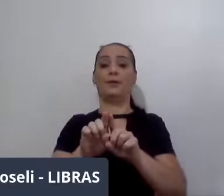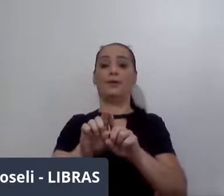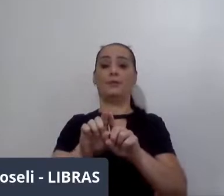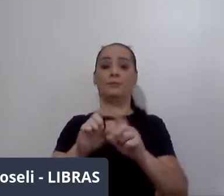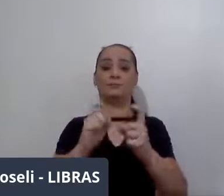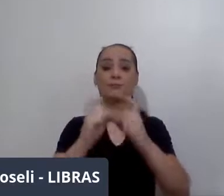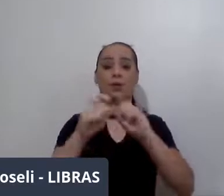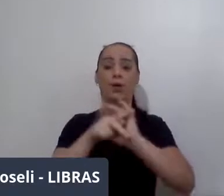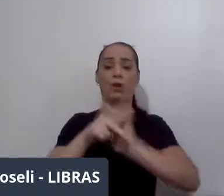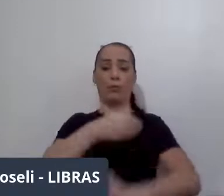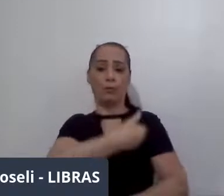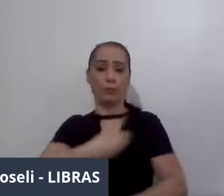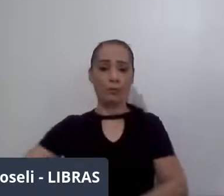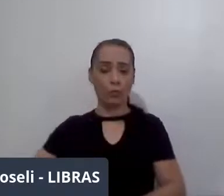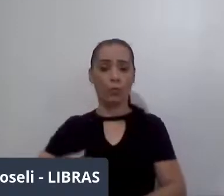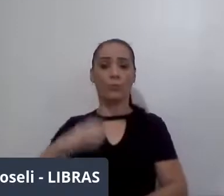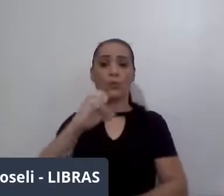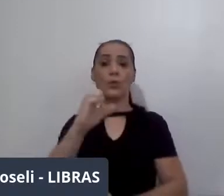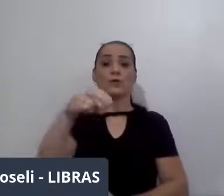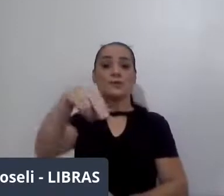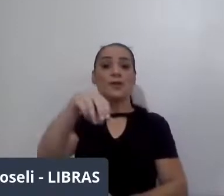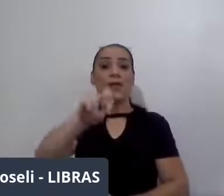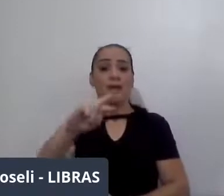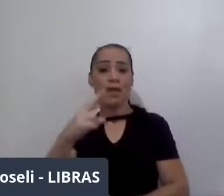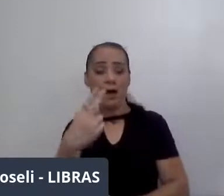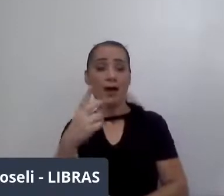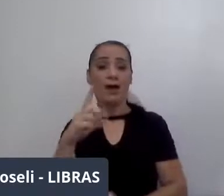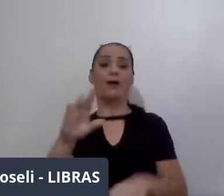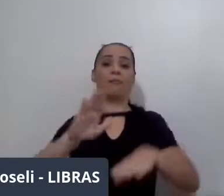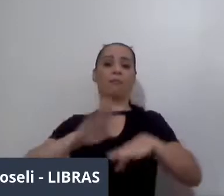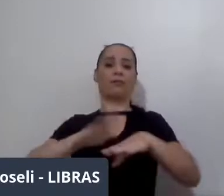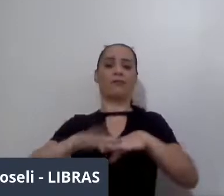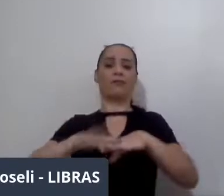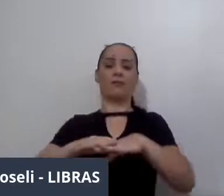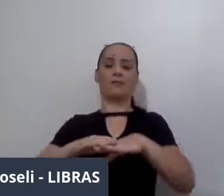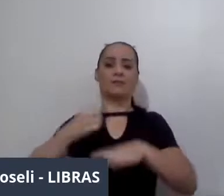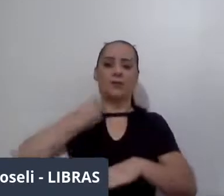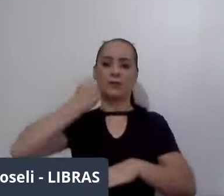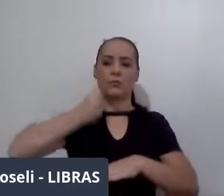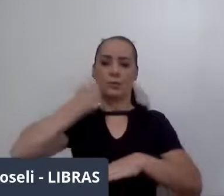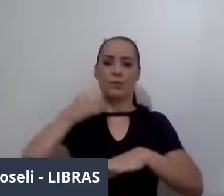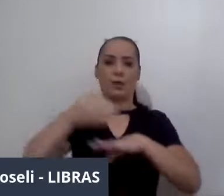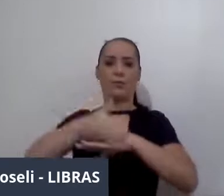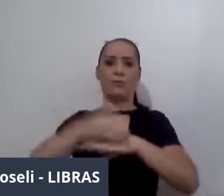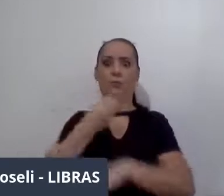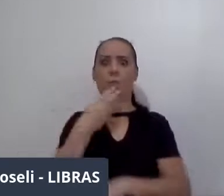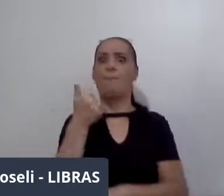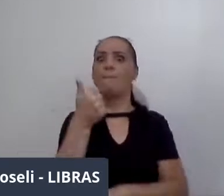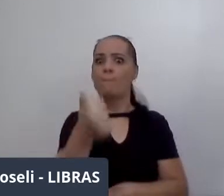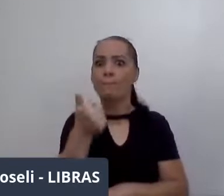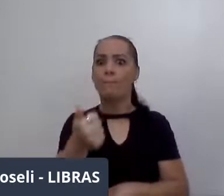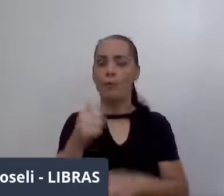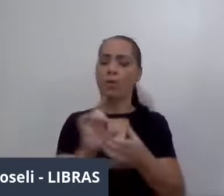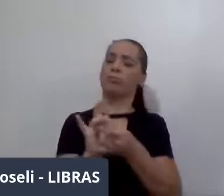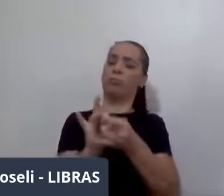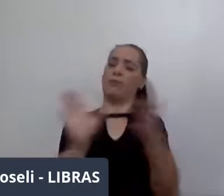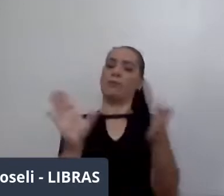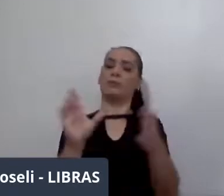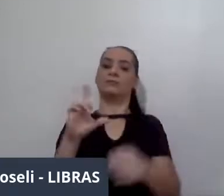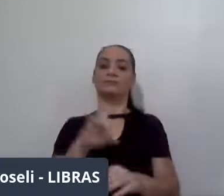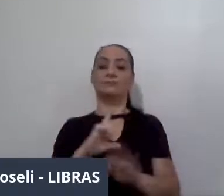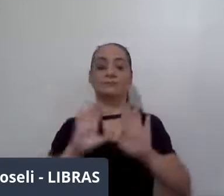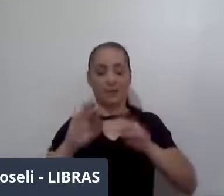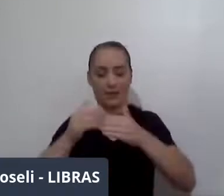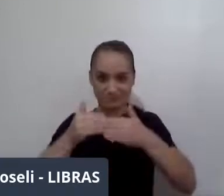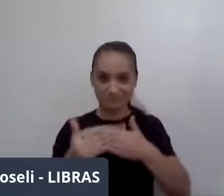para ter a cobertura do sistema de comunicação do Senado, que é muito bom, viu? É muito bom e democrático. Mas vamos em frente, porque